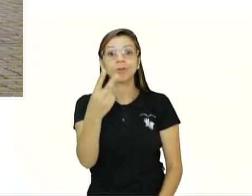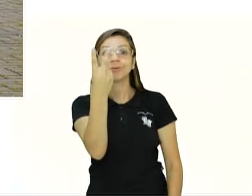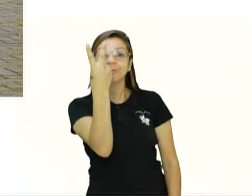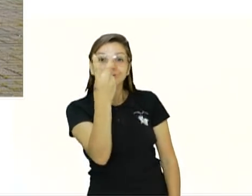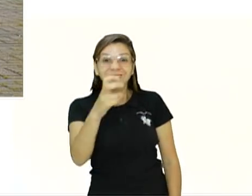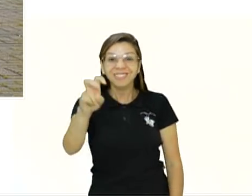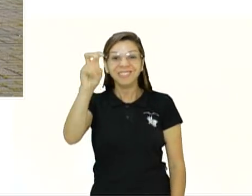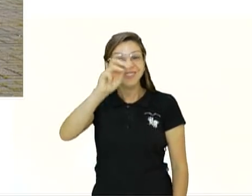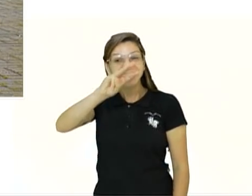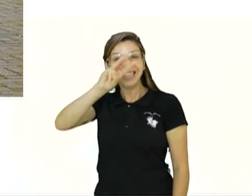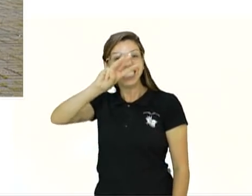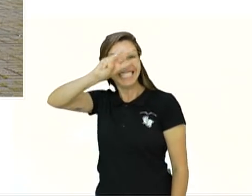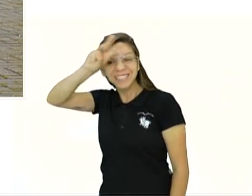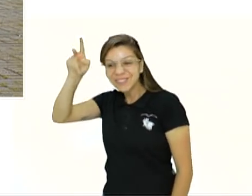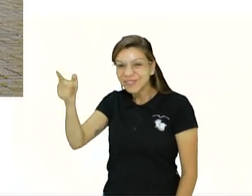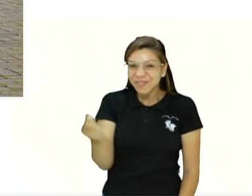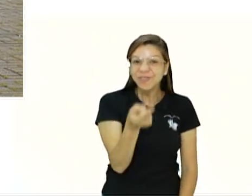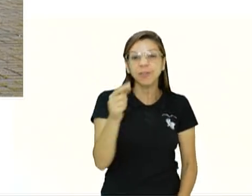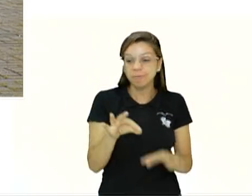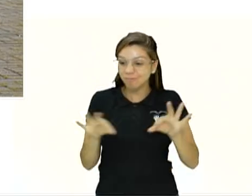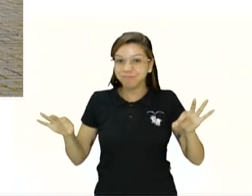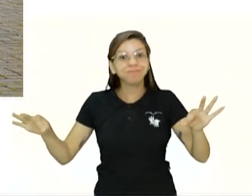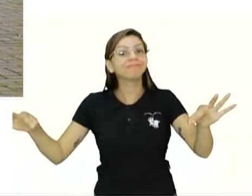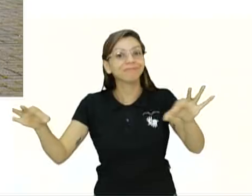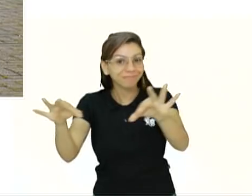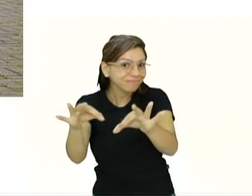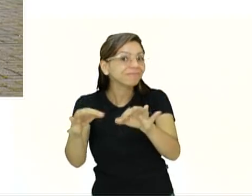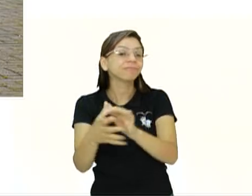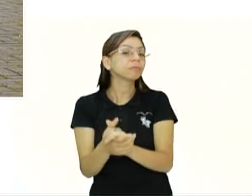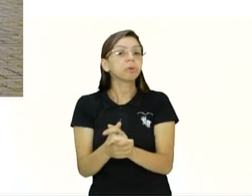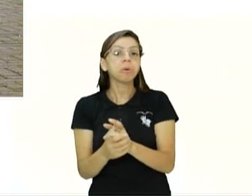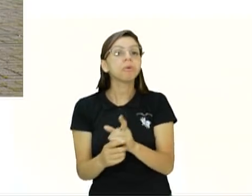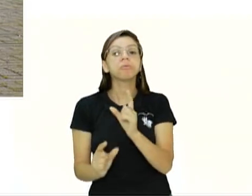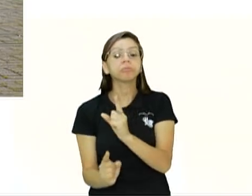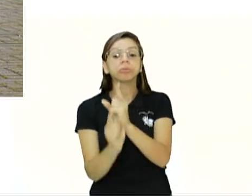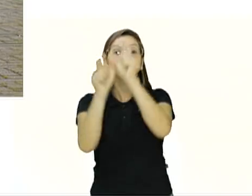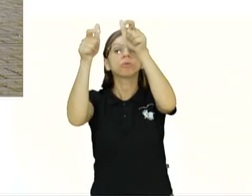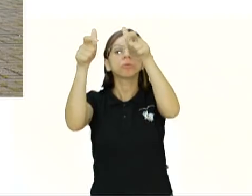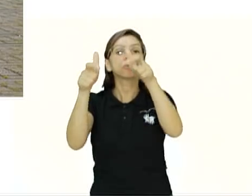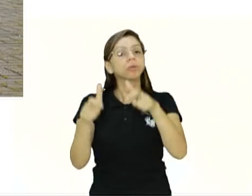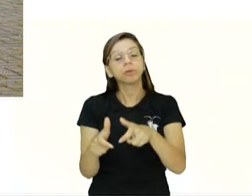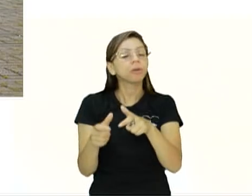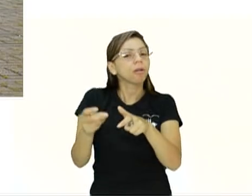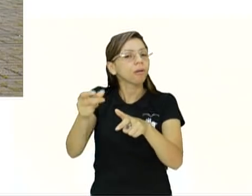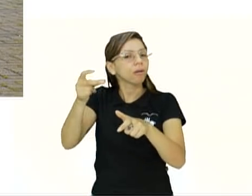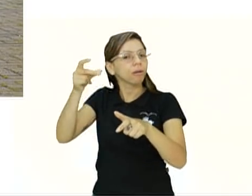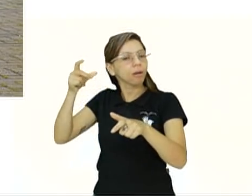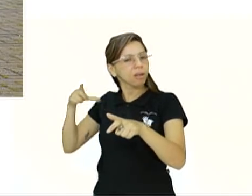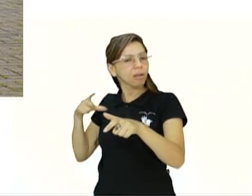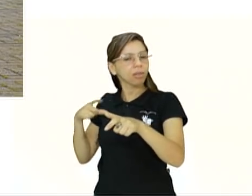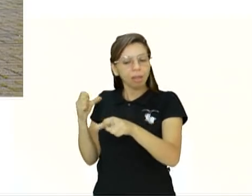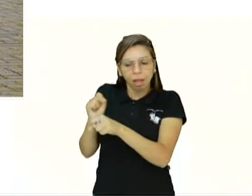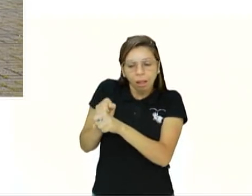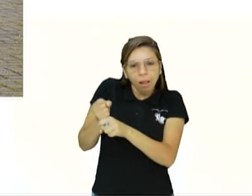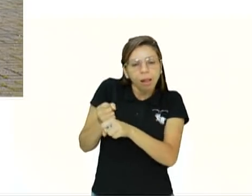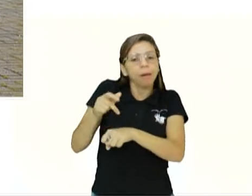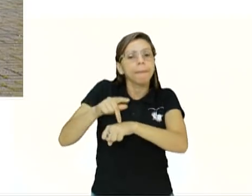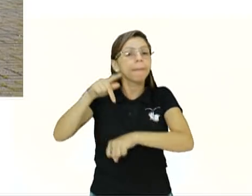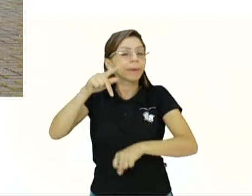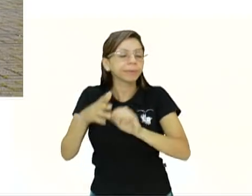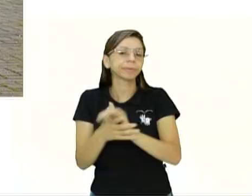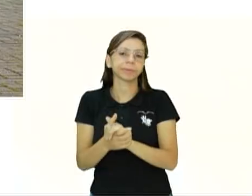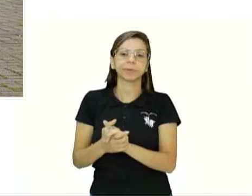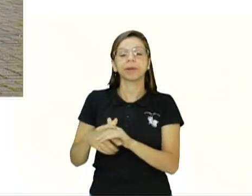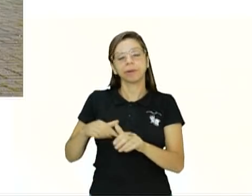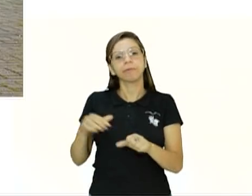253 mil metros quadrados e ele está localizado onde antigamente eram pedreiras e elas